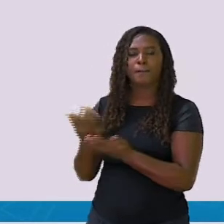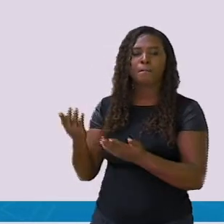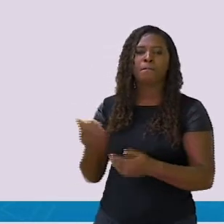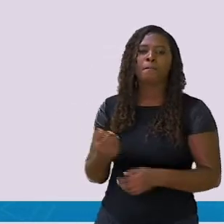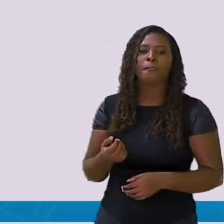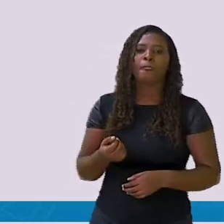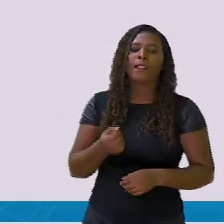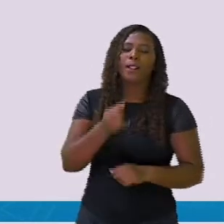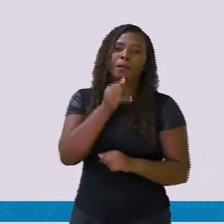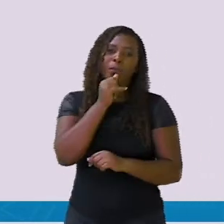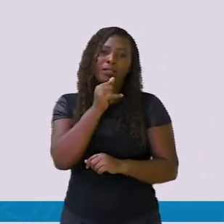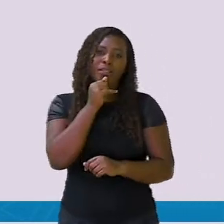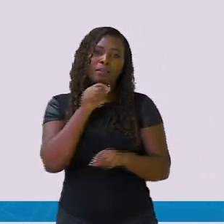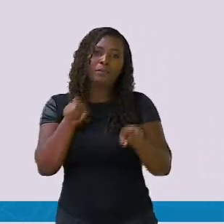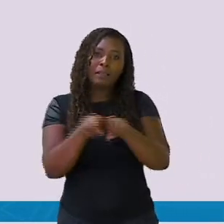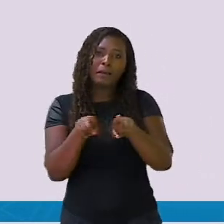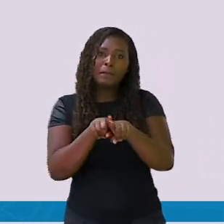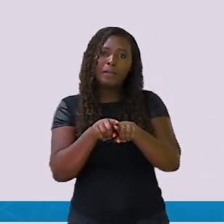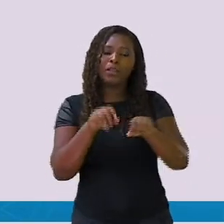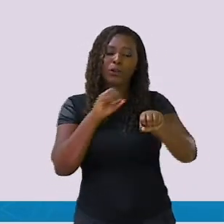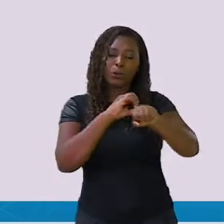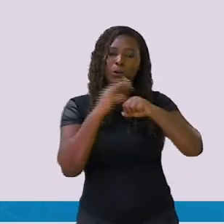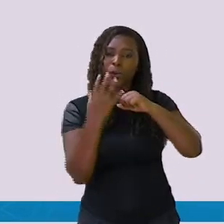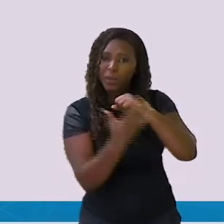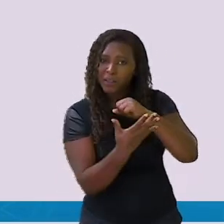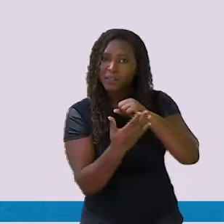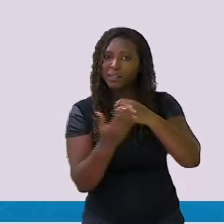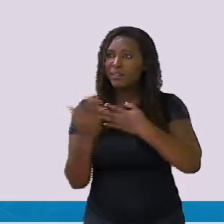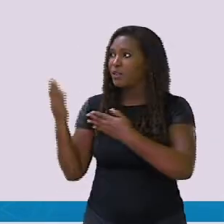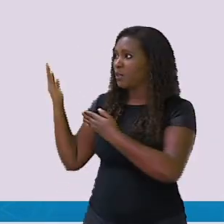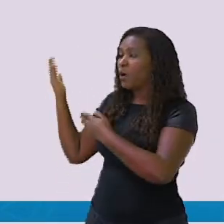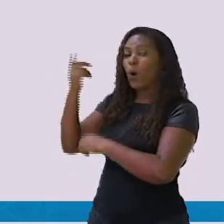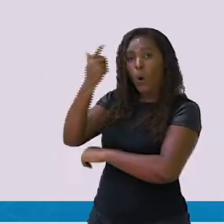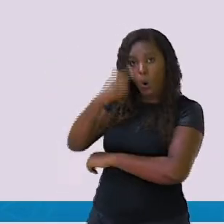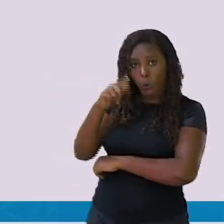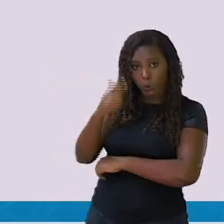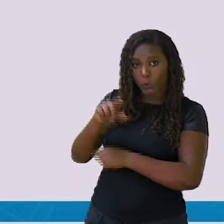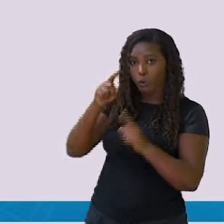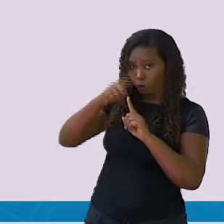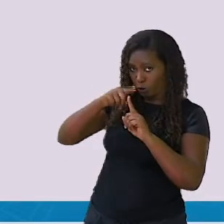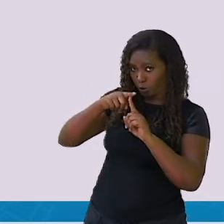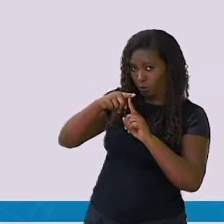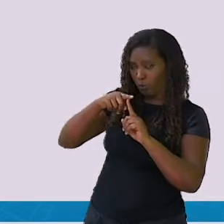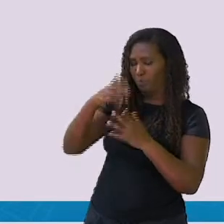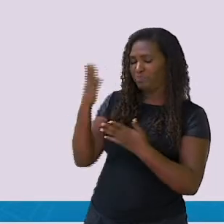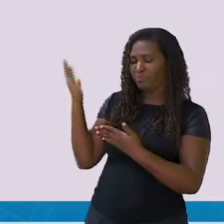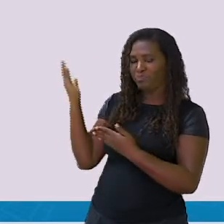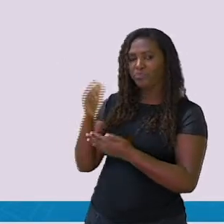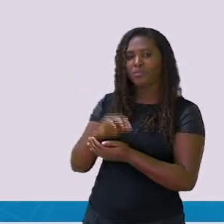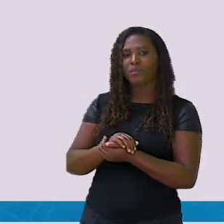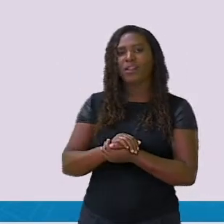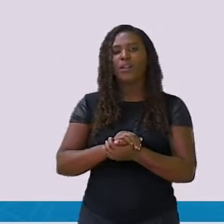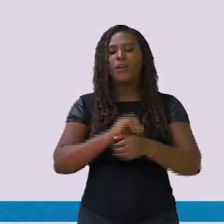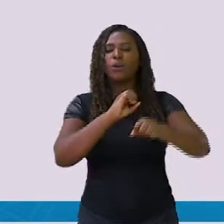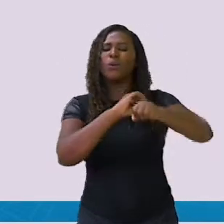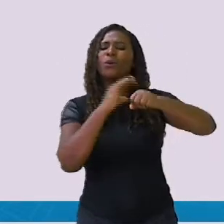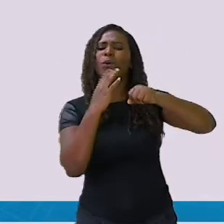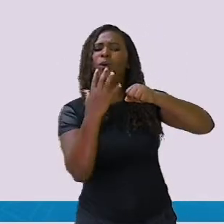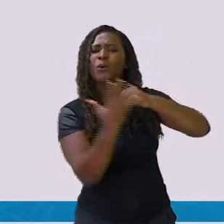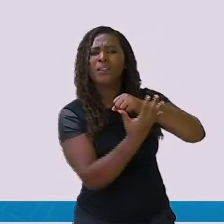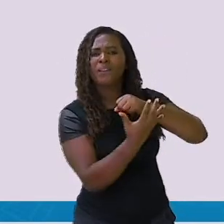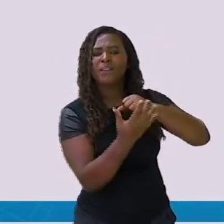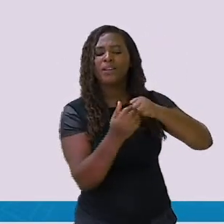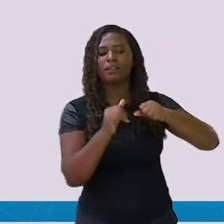como eu dei um exemplo, eu trouxe, né? Uma pessoa fez um mapa mental, olha lá, Covid-19, e aí ele foi colocando